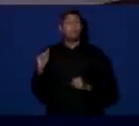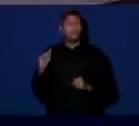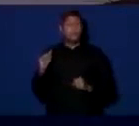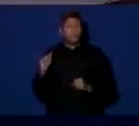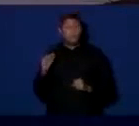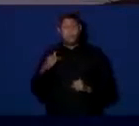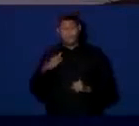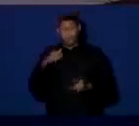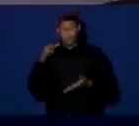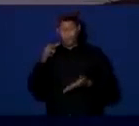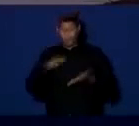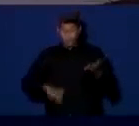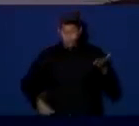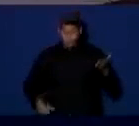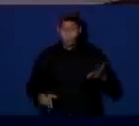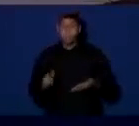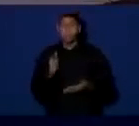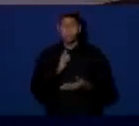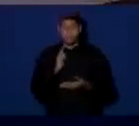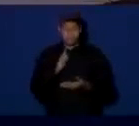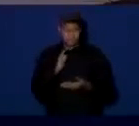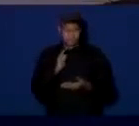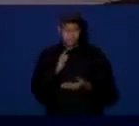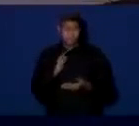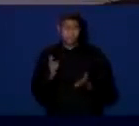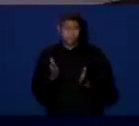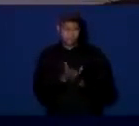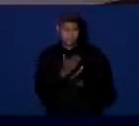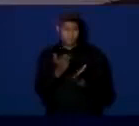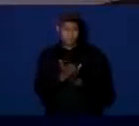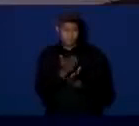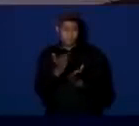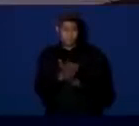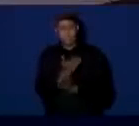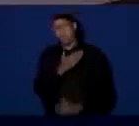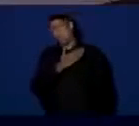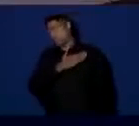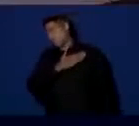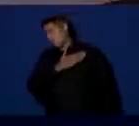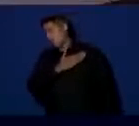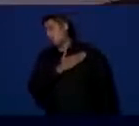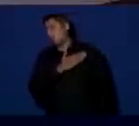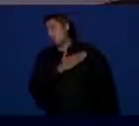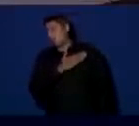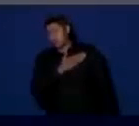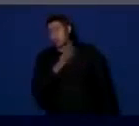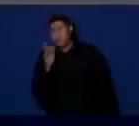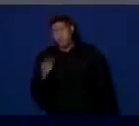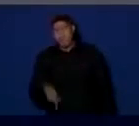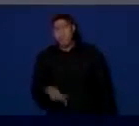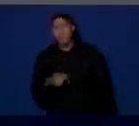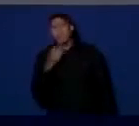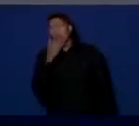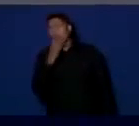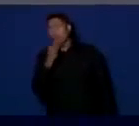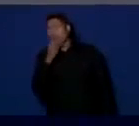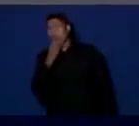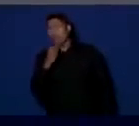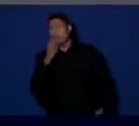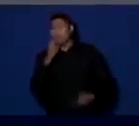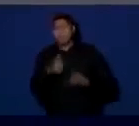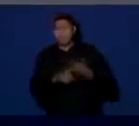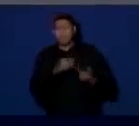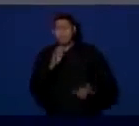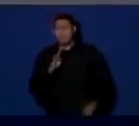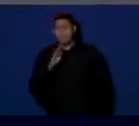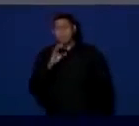das minhas leituras de Think Out of the Box, que eu gosto muito, é o indiano que trabalha no